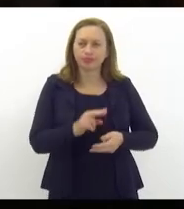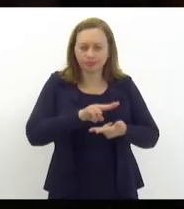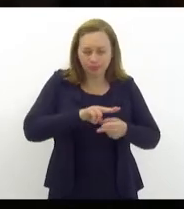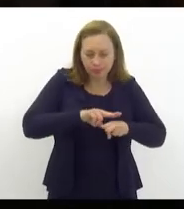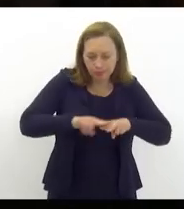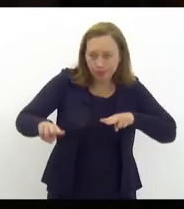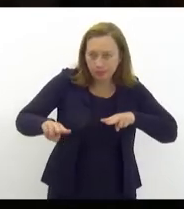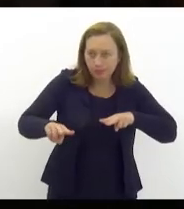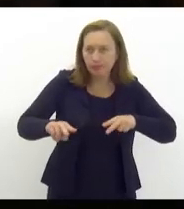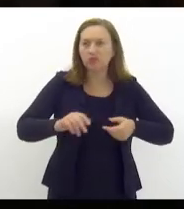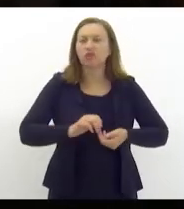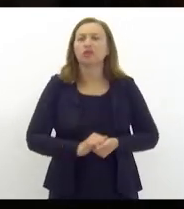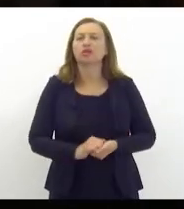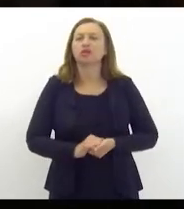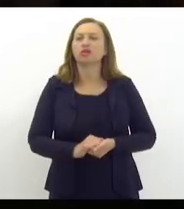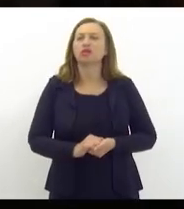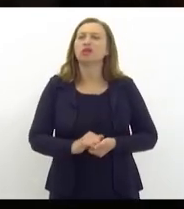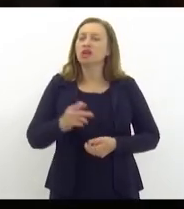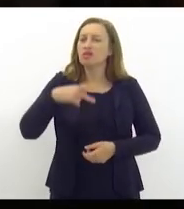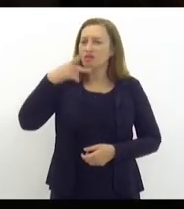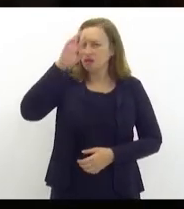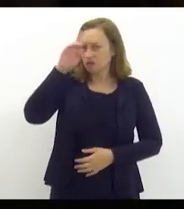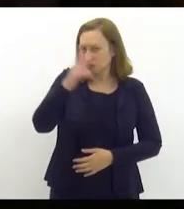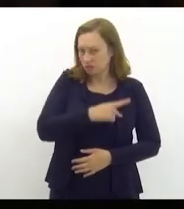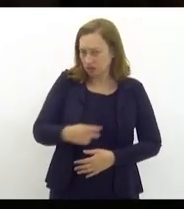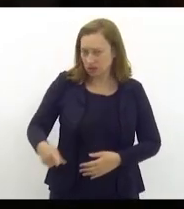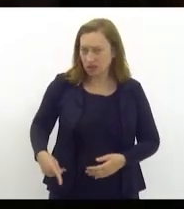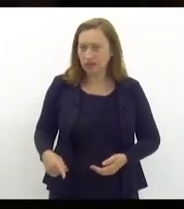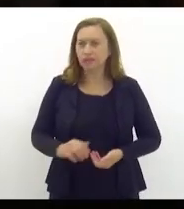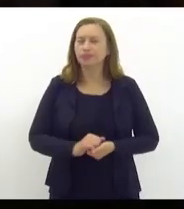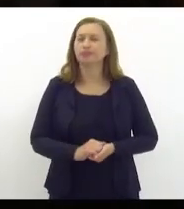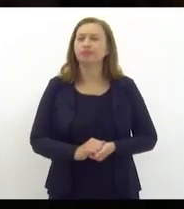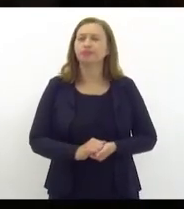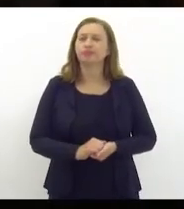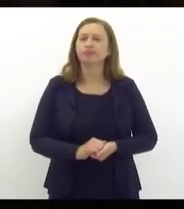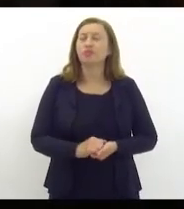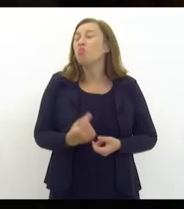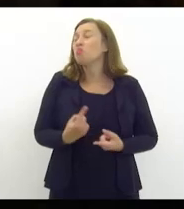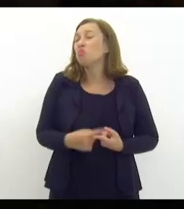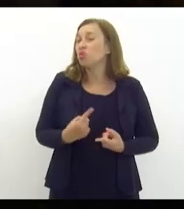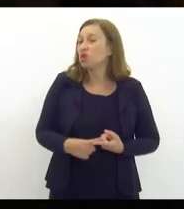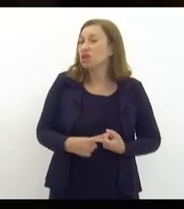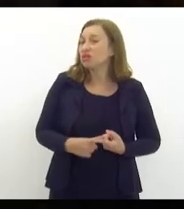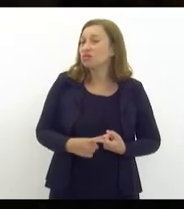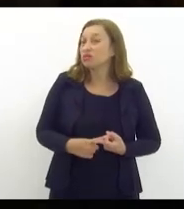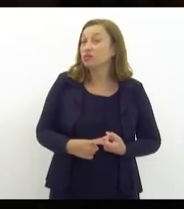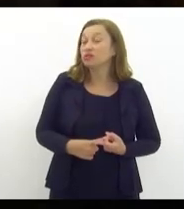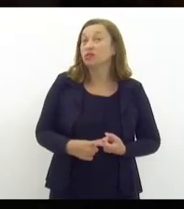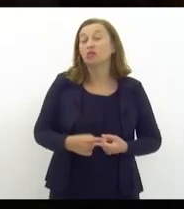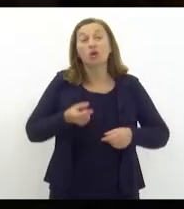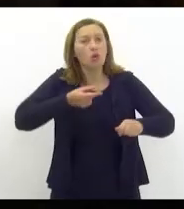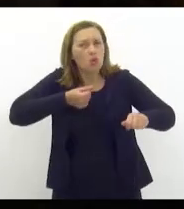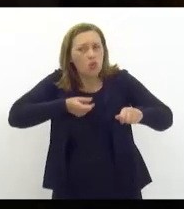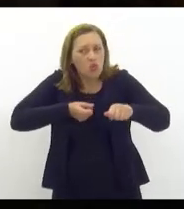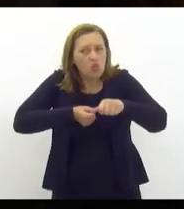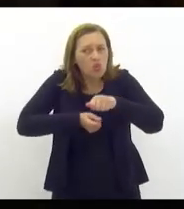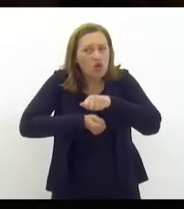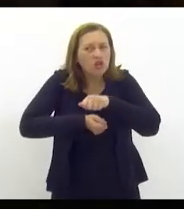trilhos. E digo isso, senhor presidente, porque, por uma questão de